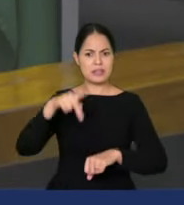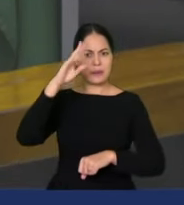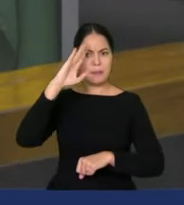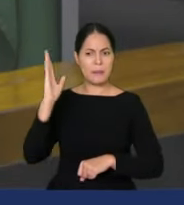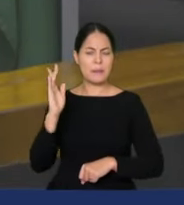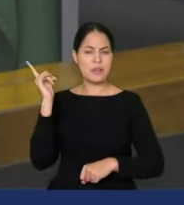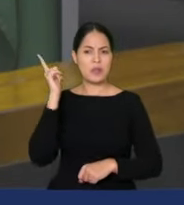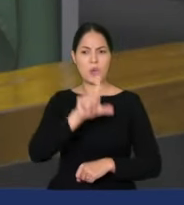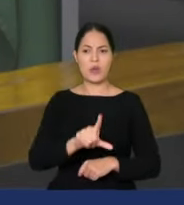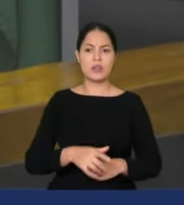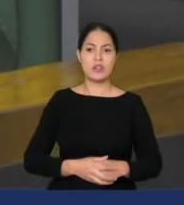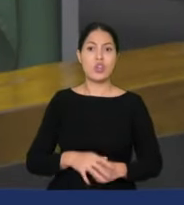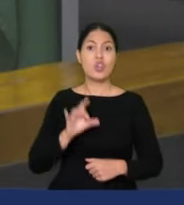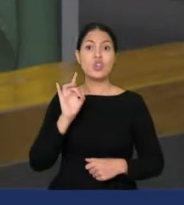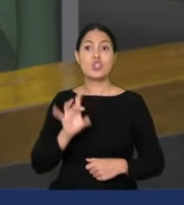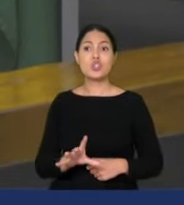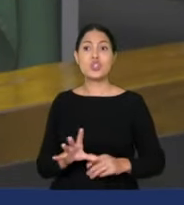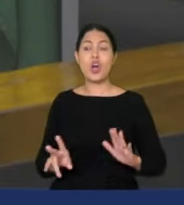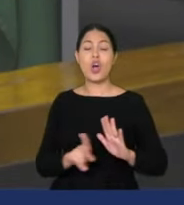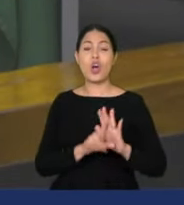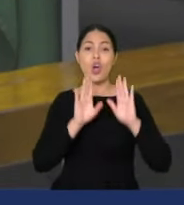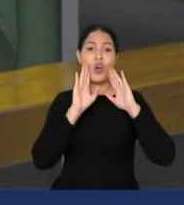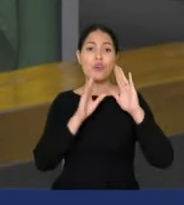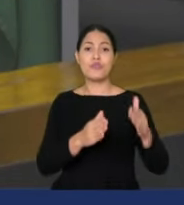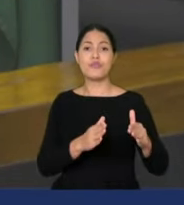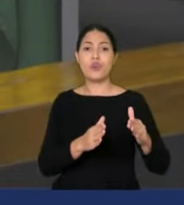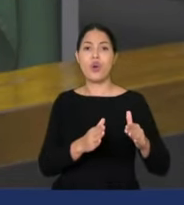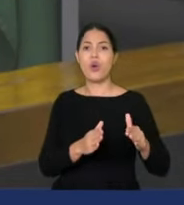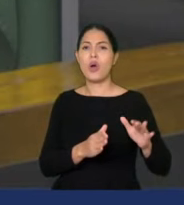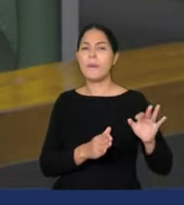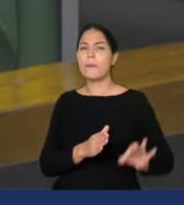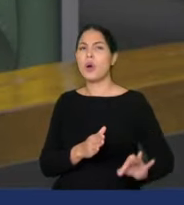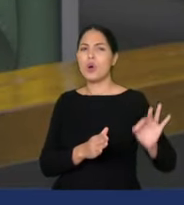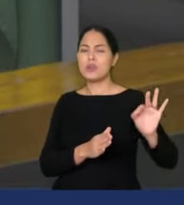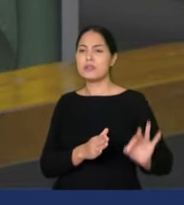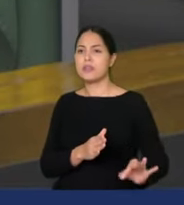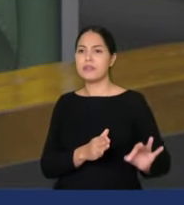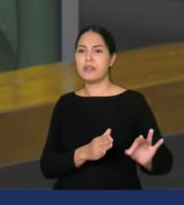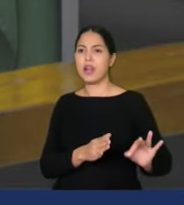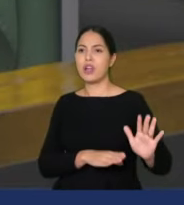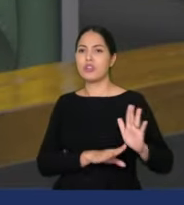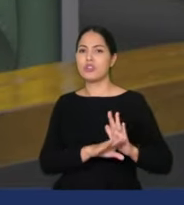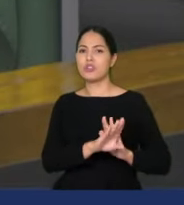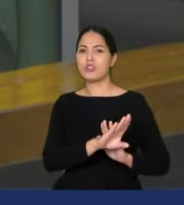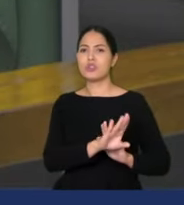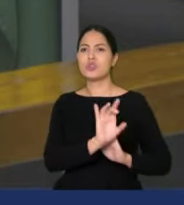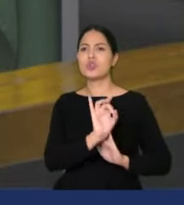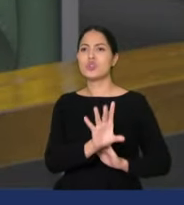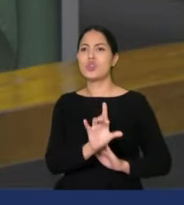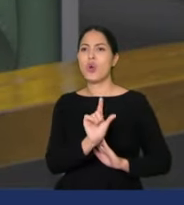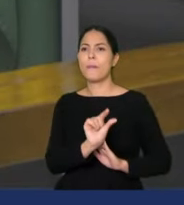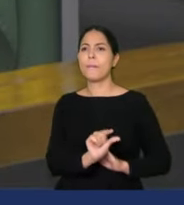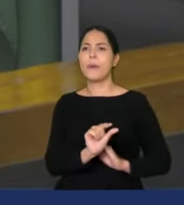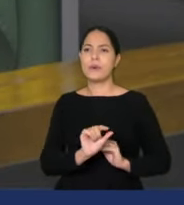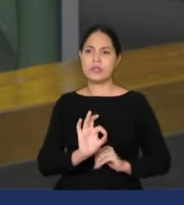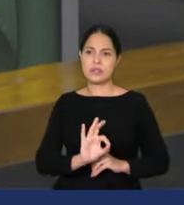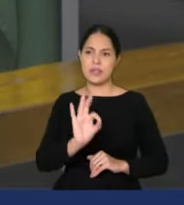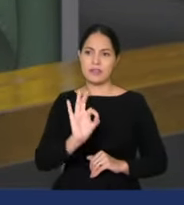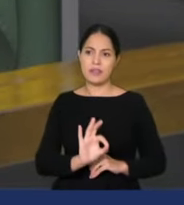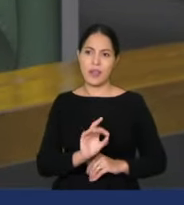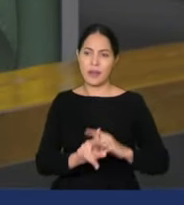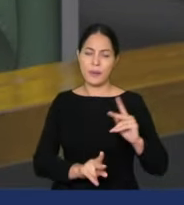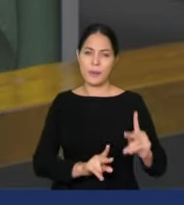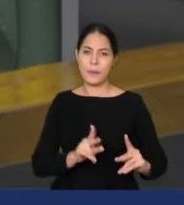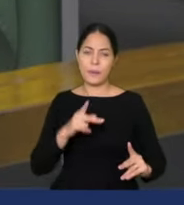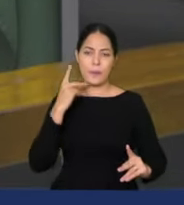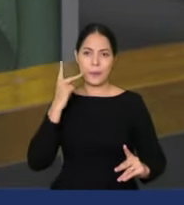traz o que é melhor para um grupo de acionistas pequeno dessas estatais que se beneficiam direto dessas políticas